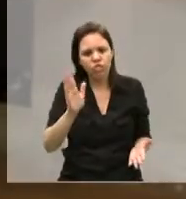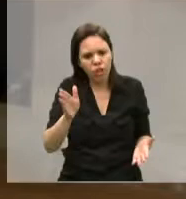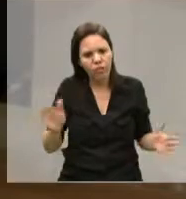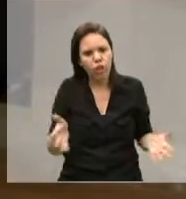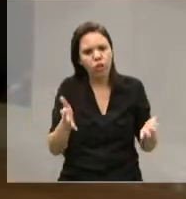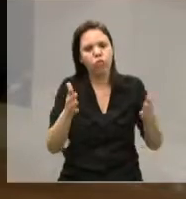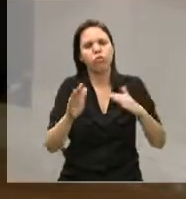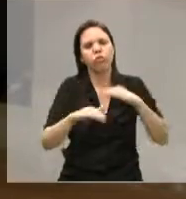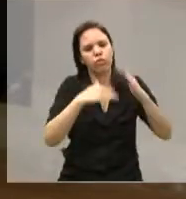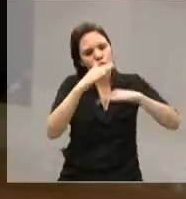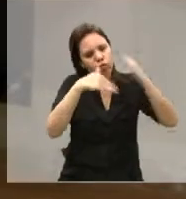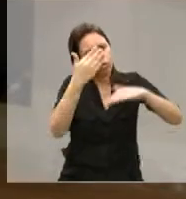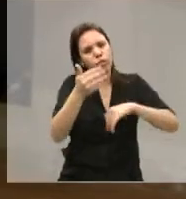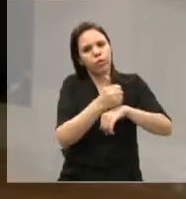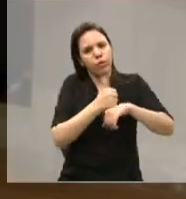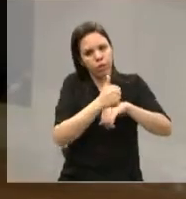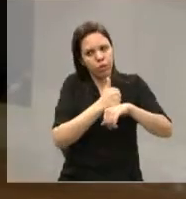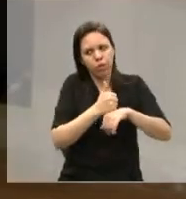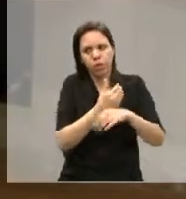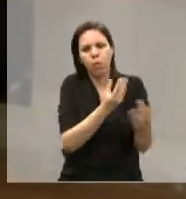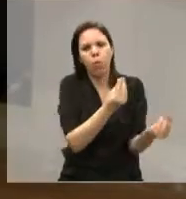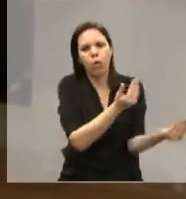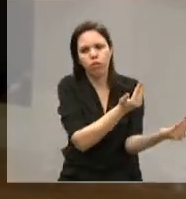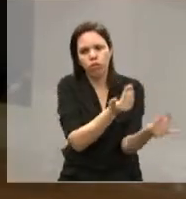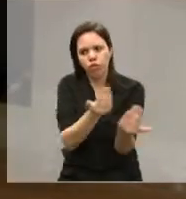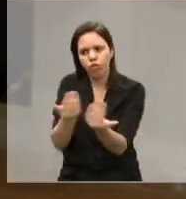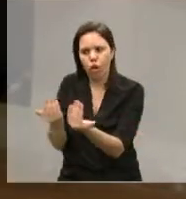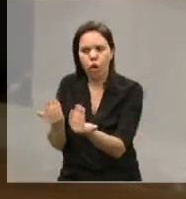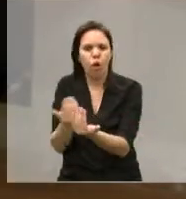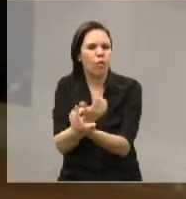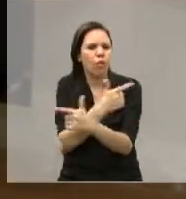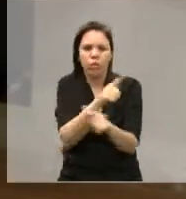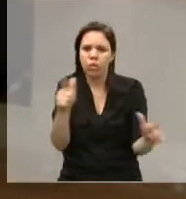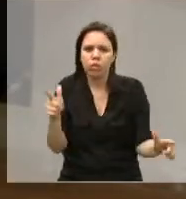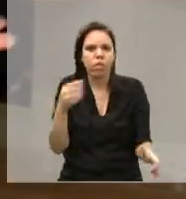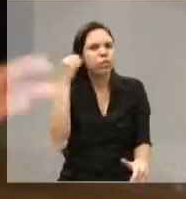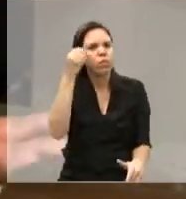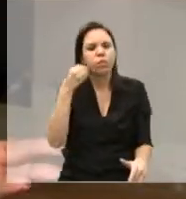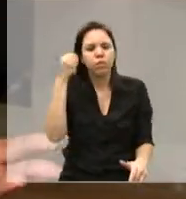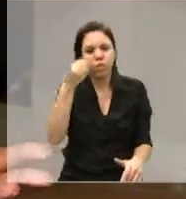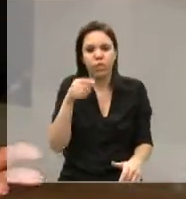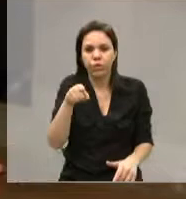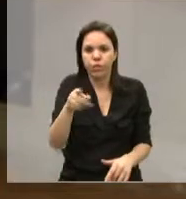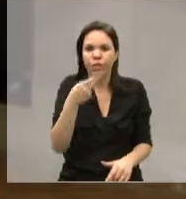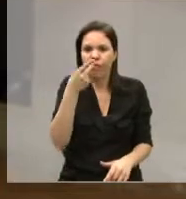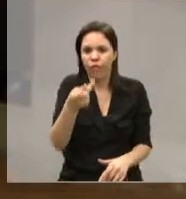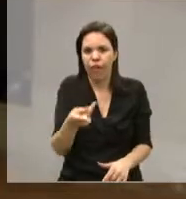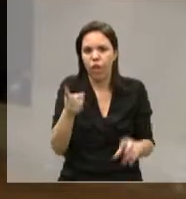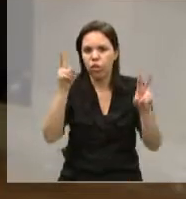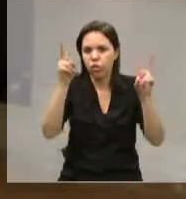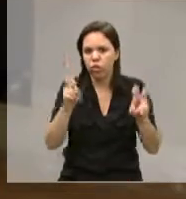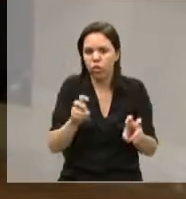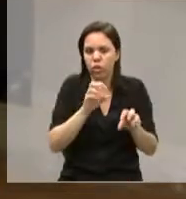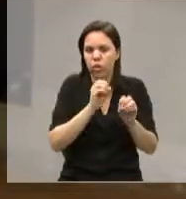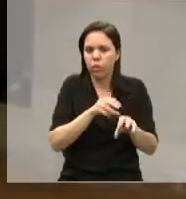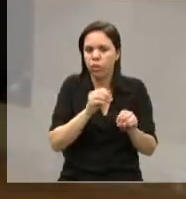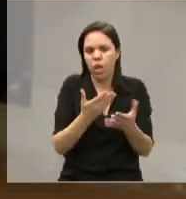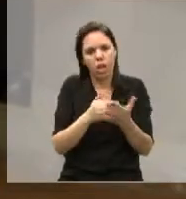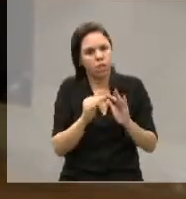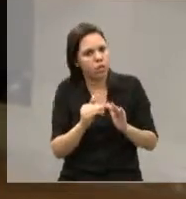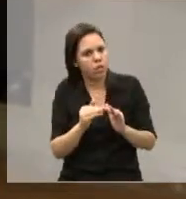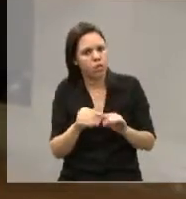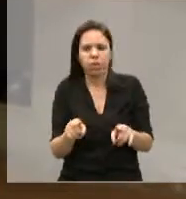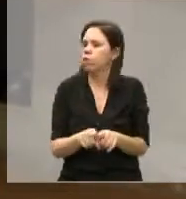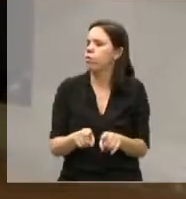a carreira, né, Nancy? Porque assim, muitos jovens não têm nenhum tipo de experiência. Vocês falaram da questão da educação. Às vezes a escola também